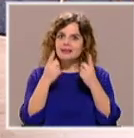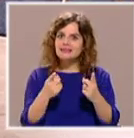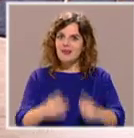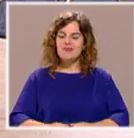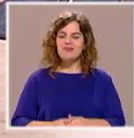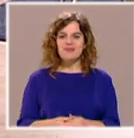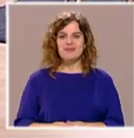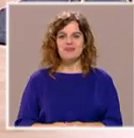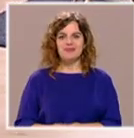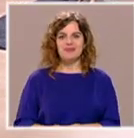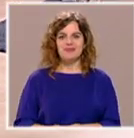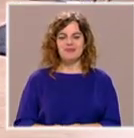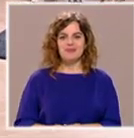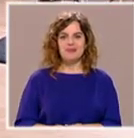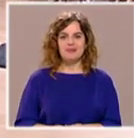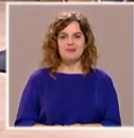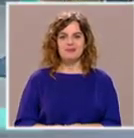vídeo.